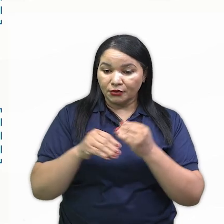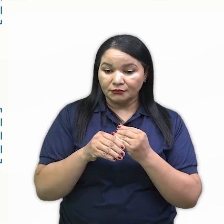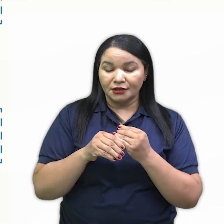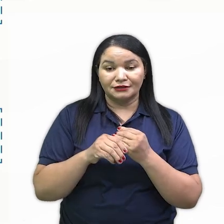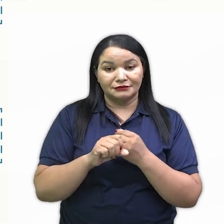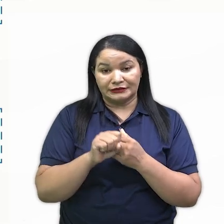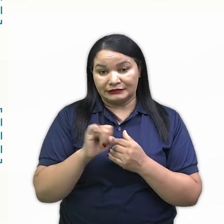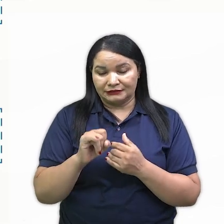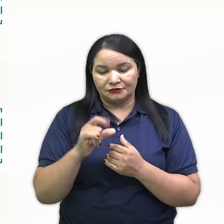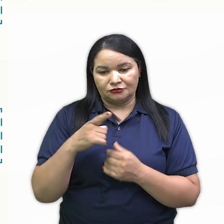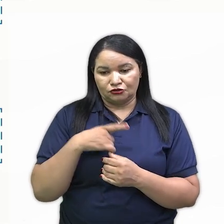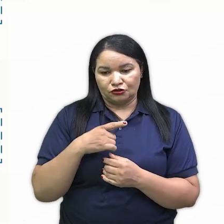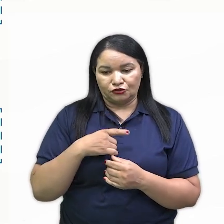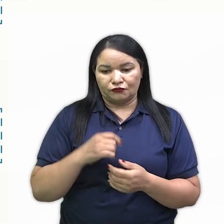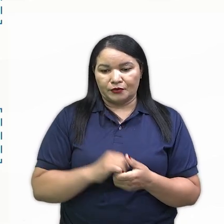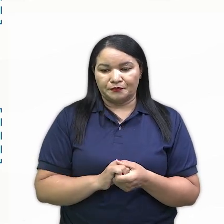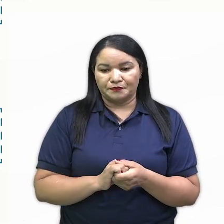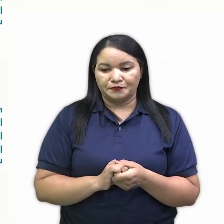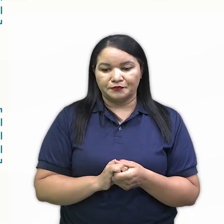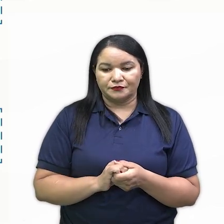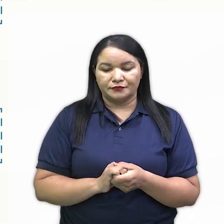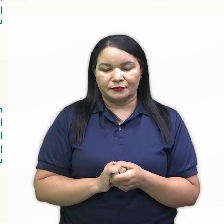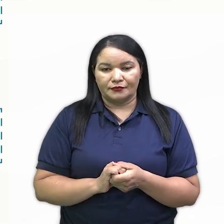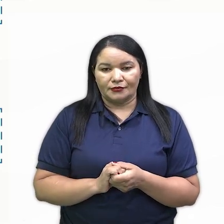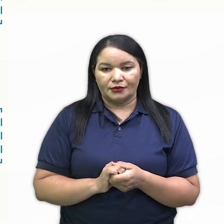caso, in the park.